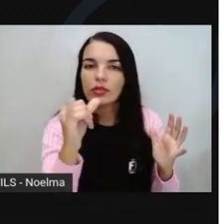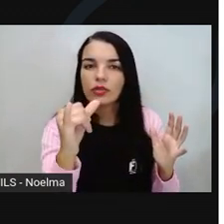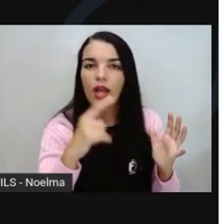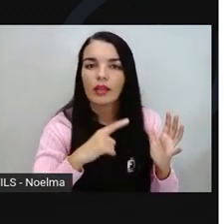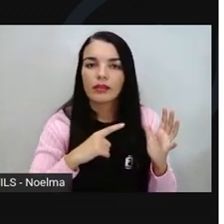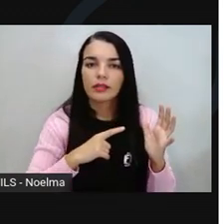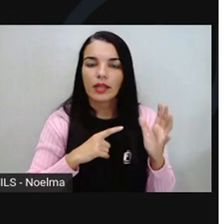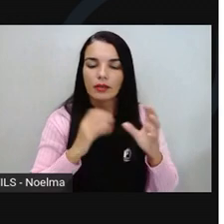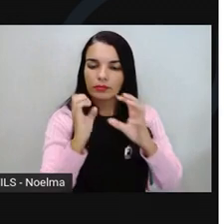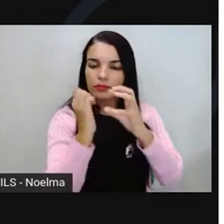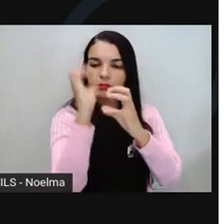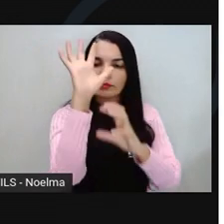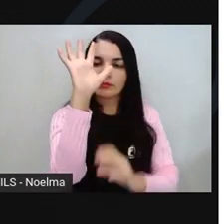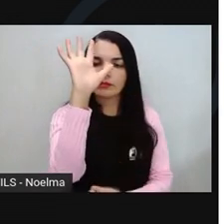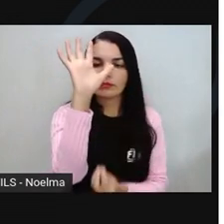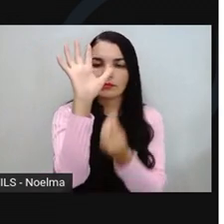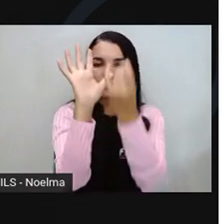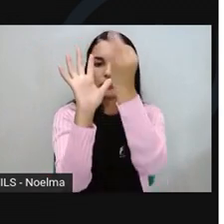fotossintetizantes.